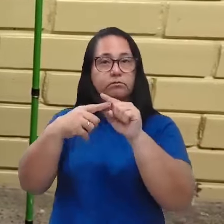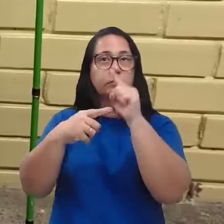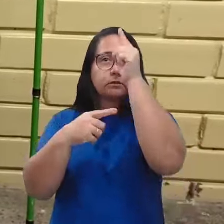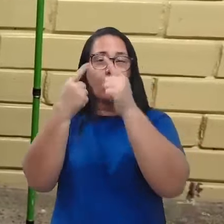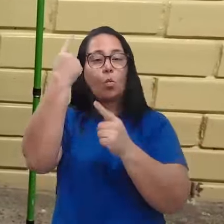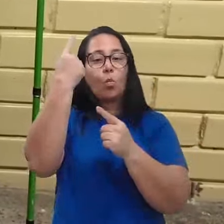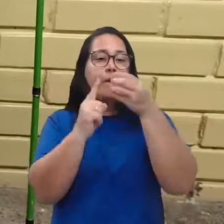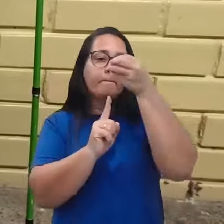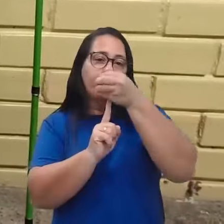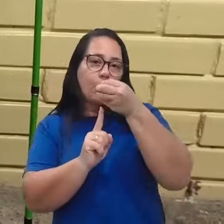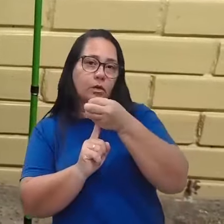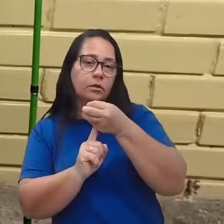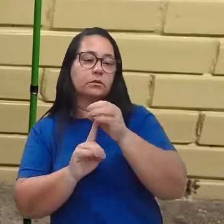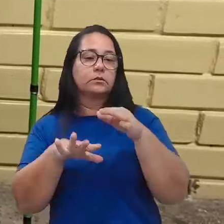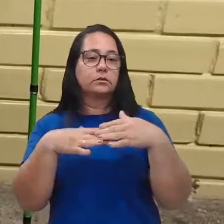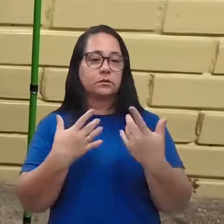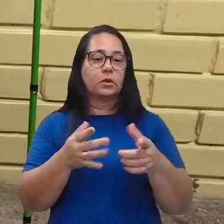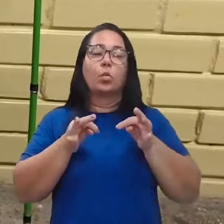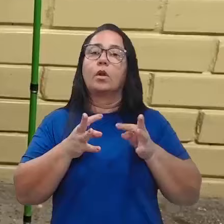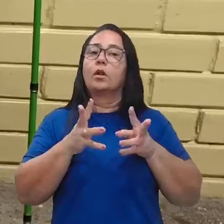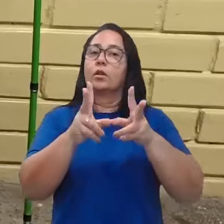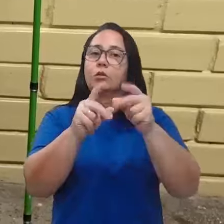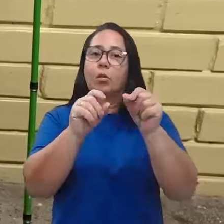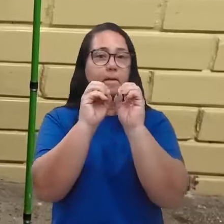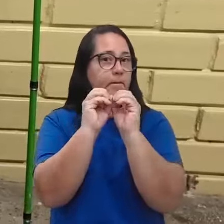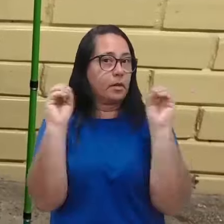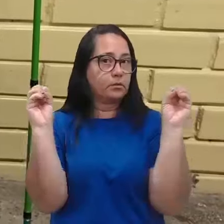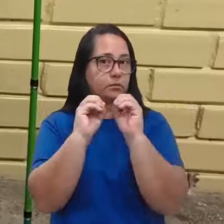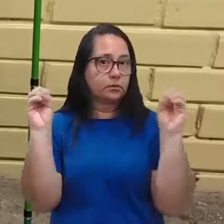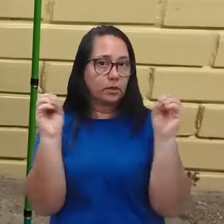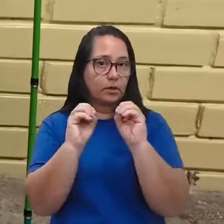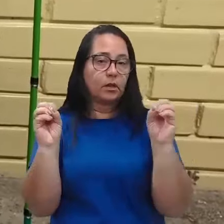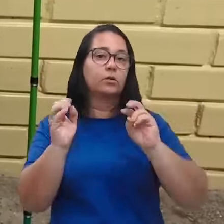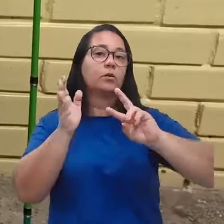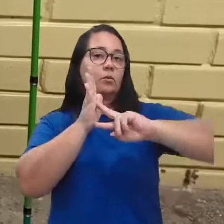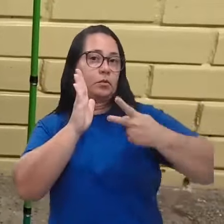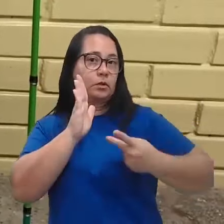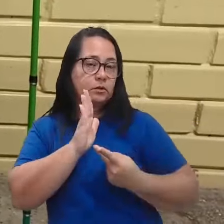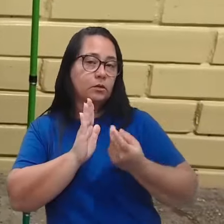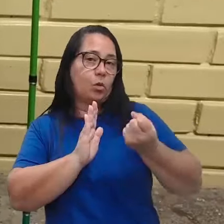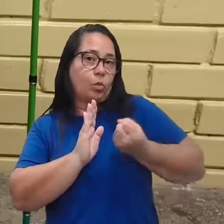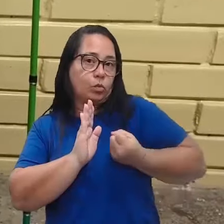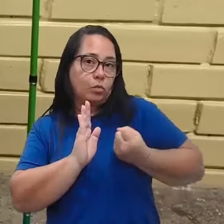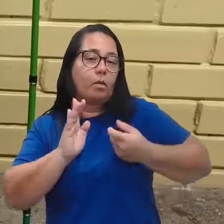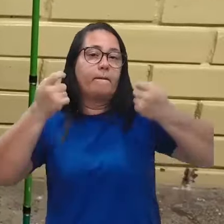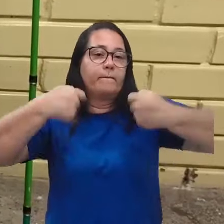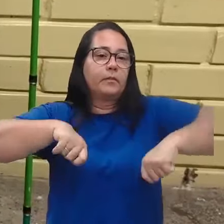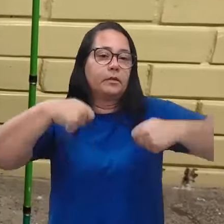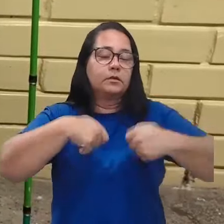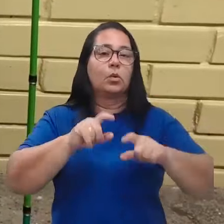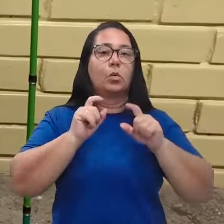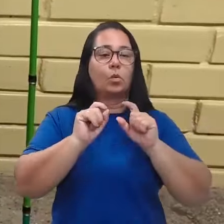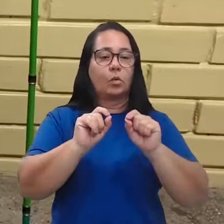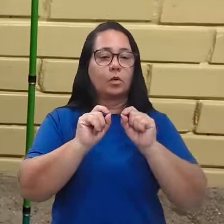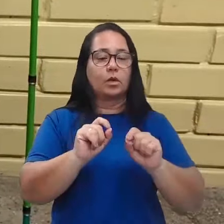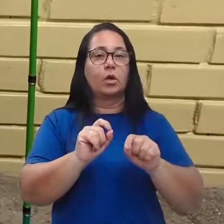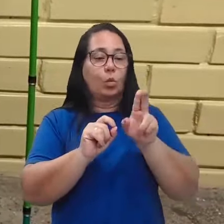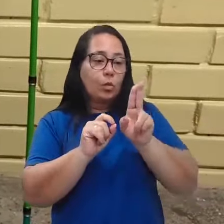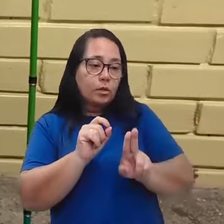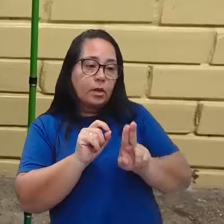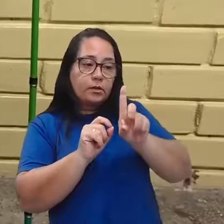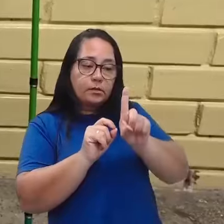bolinha. Aqui ele está totalmente zerado. Para ele simbolizar um número, eu vou ter que fazer unidade, dezena, centena.